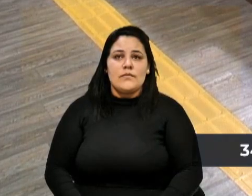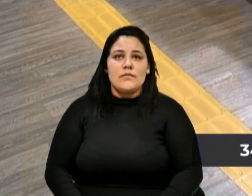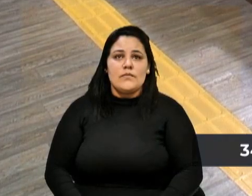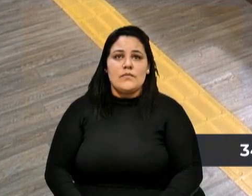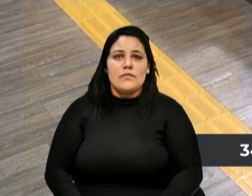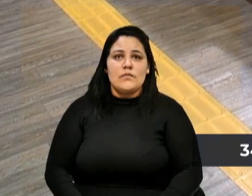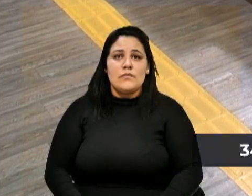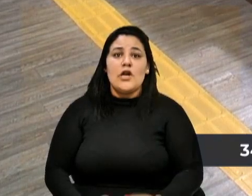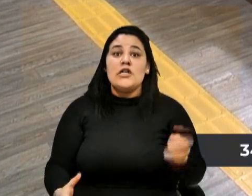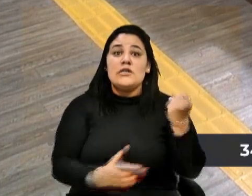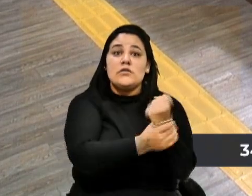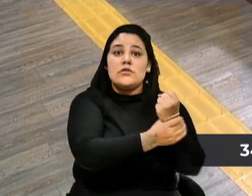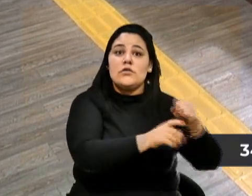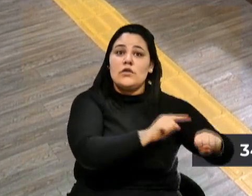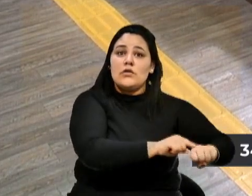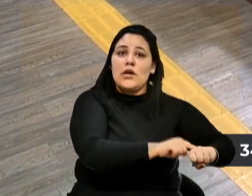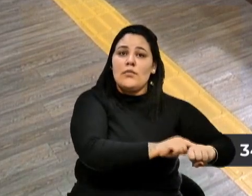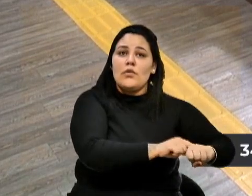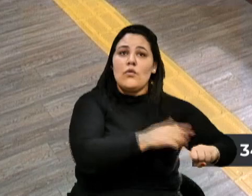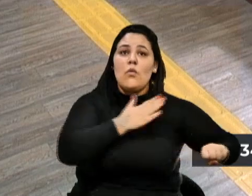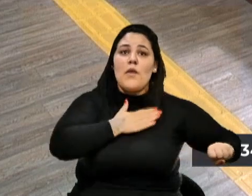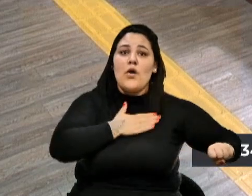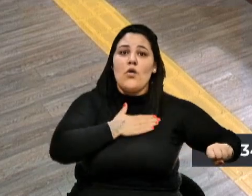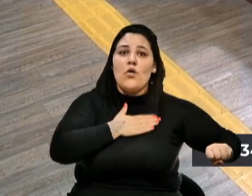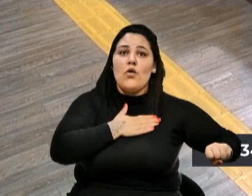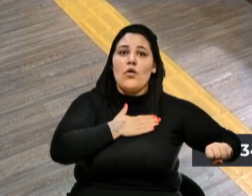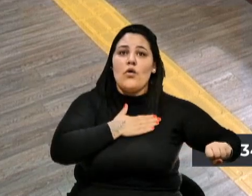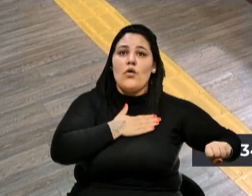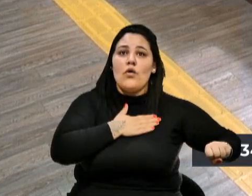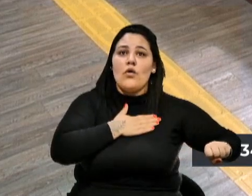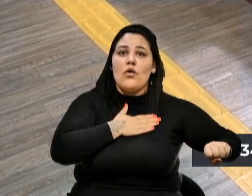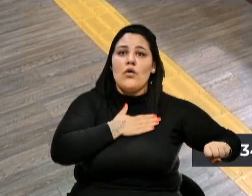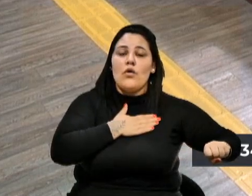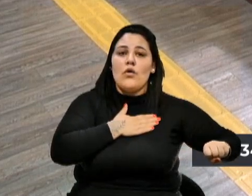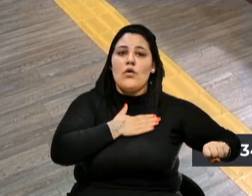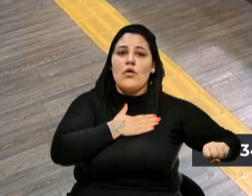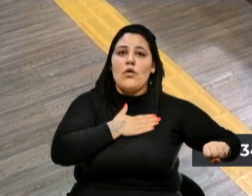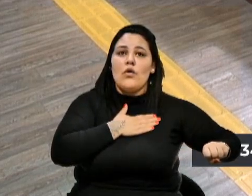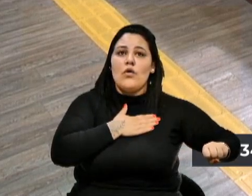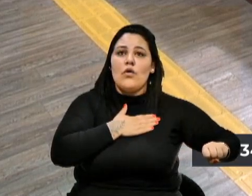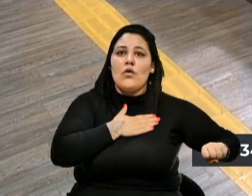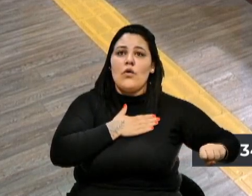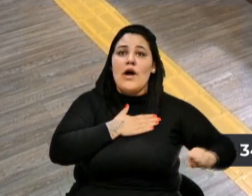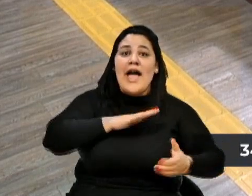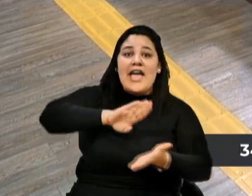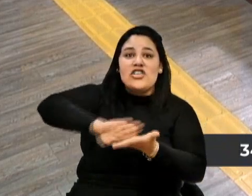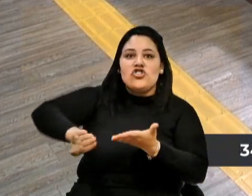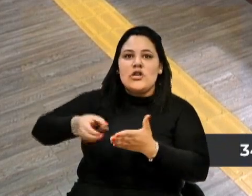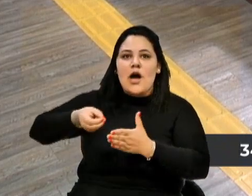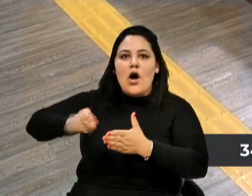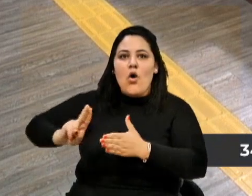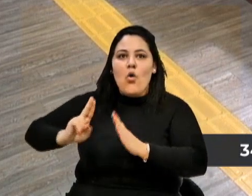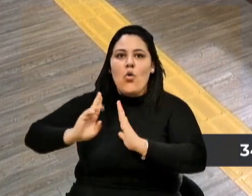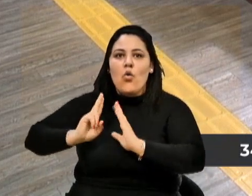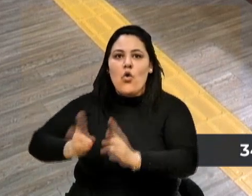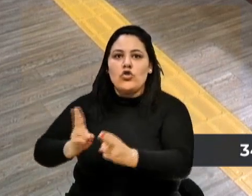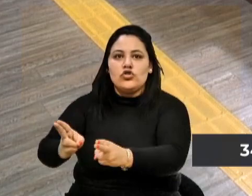Segura o meu tempo, vereadora. Os 20 segundos. Não, retira ou mantenha a